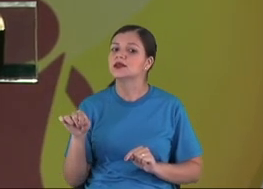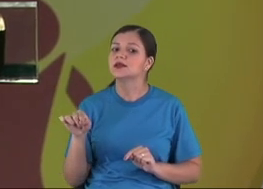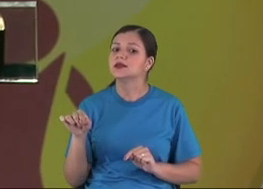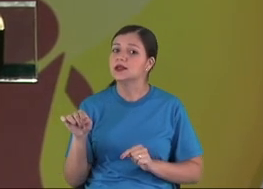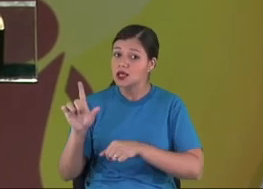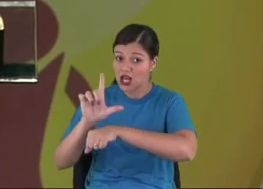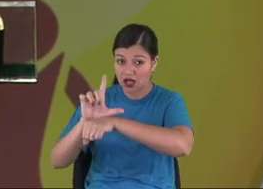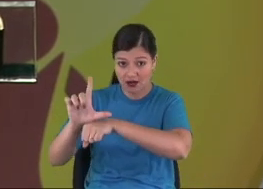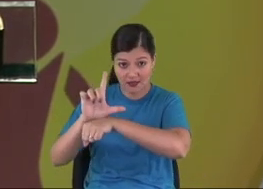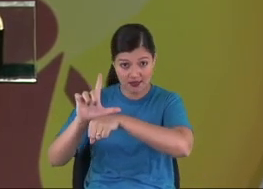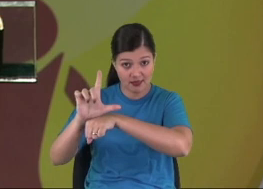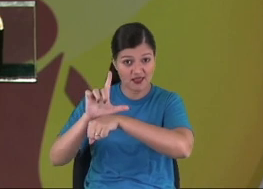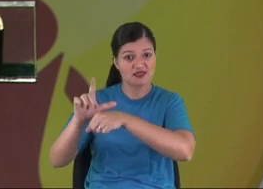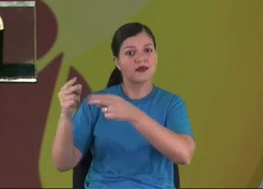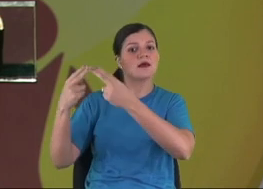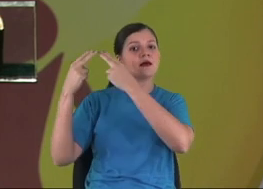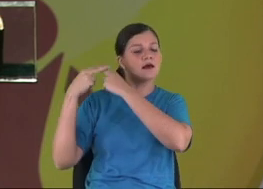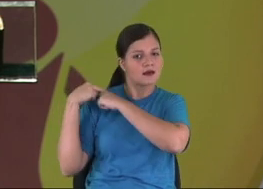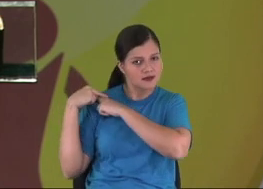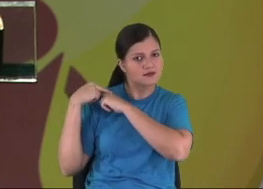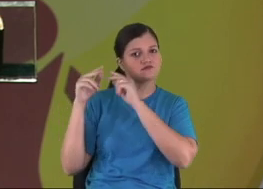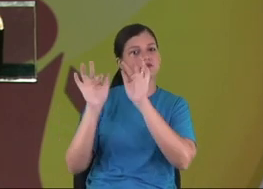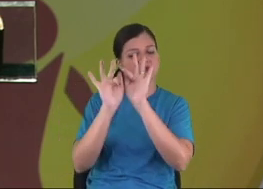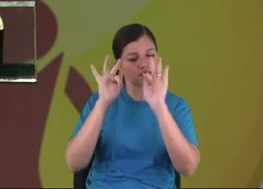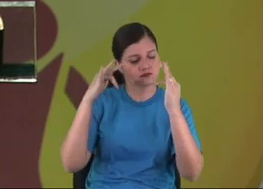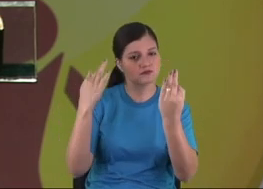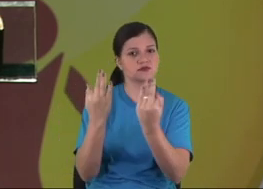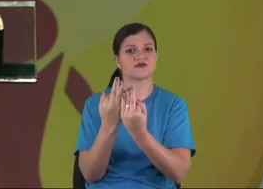o líder responsável pela família.